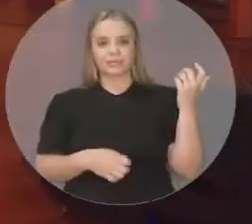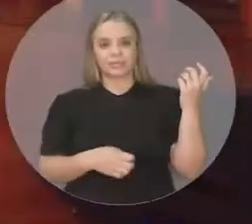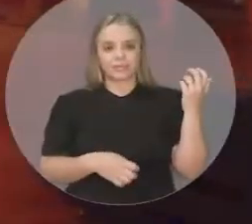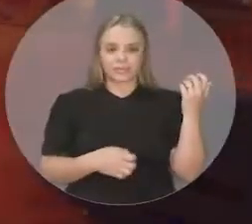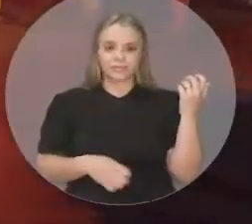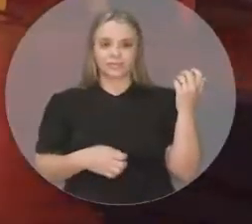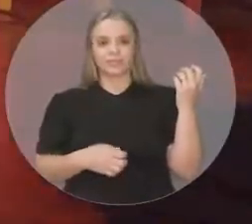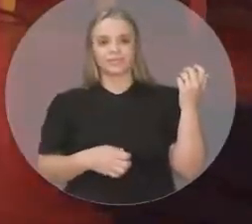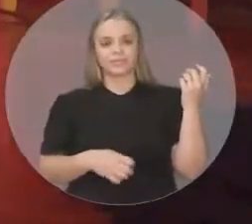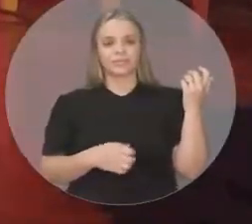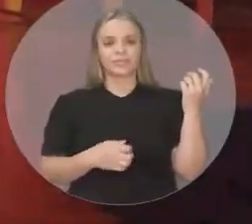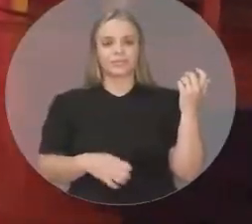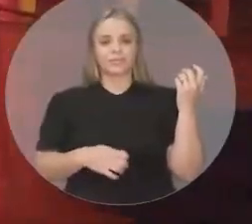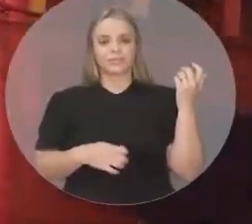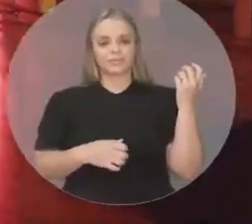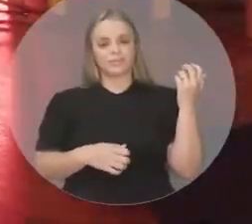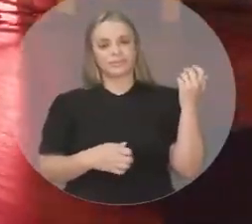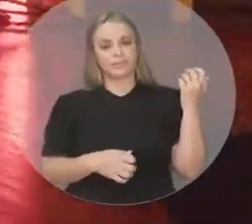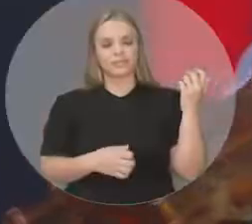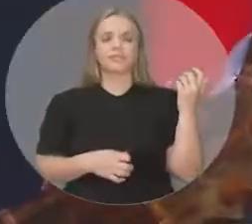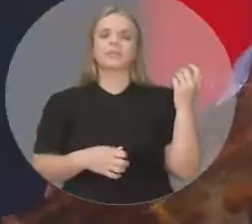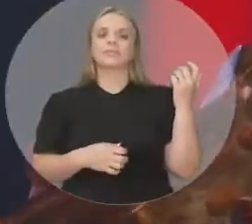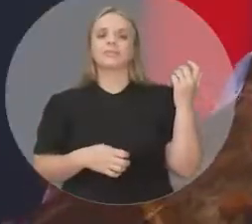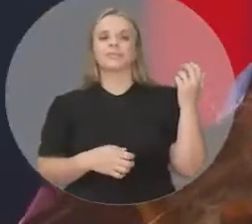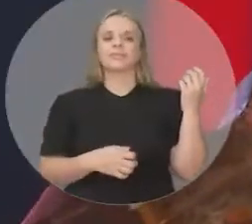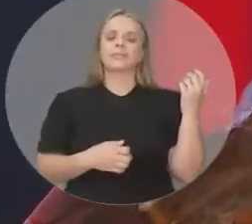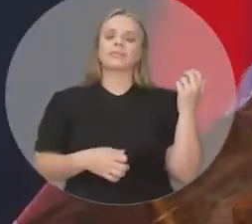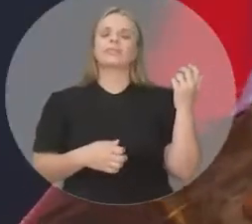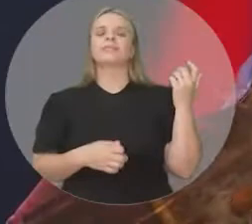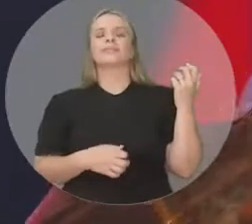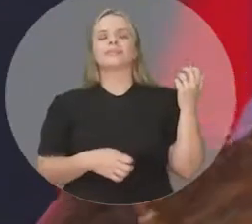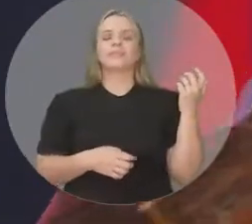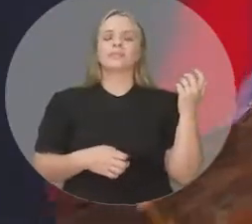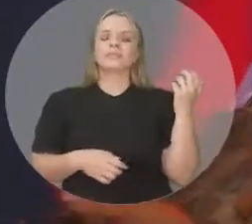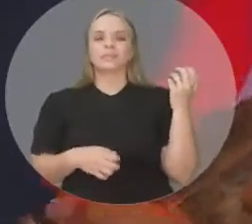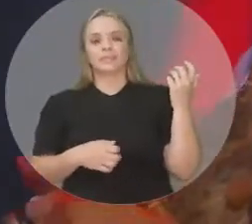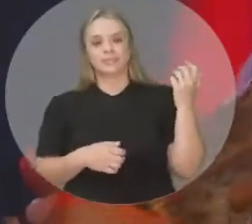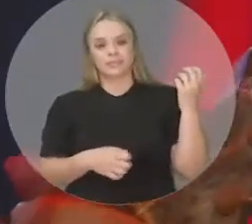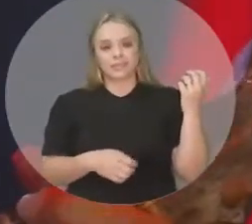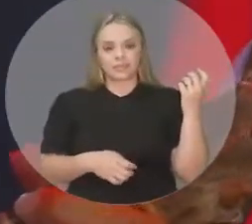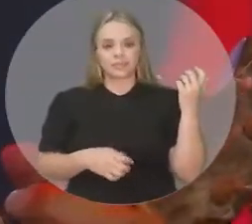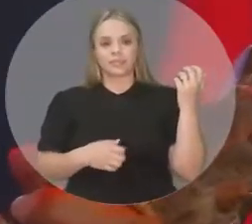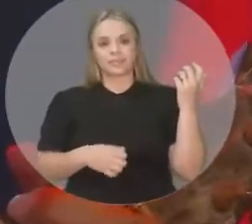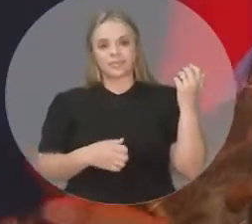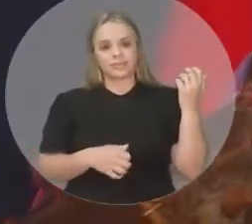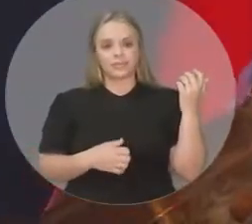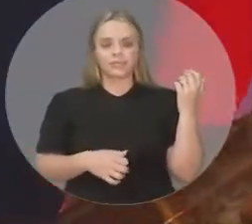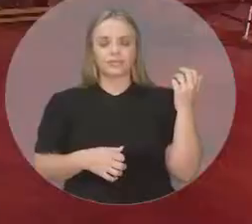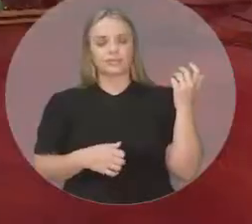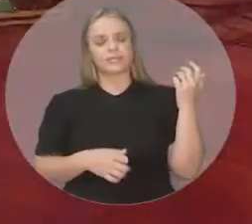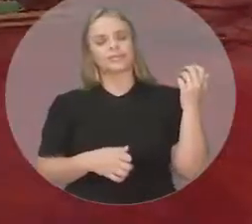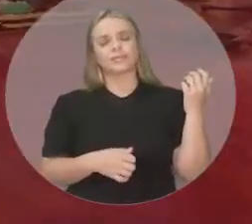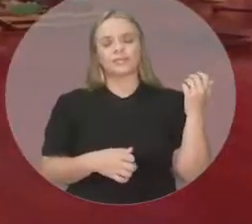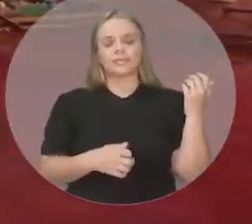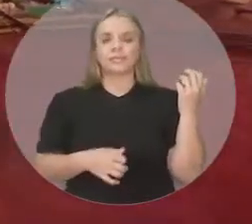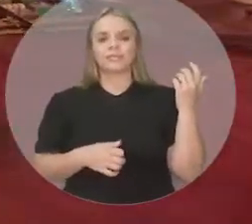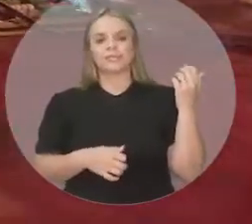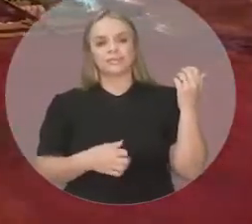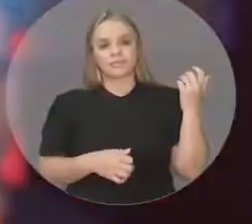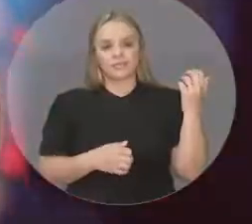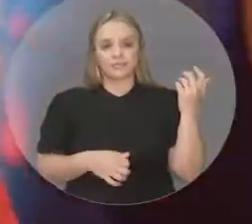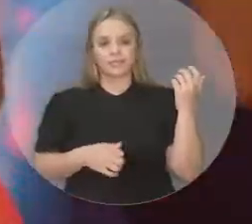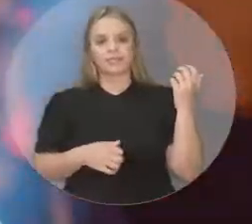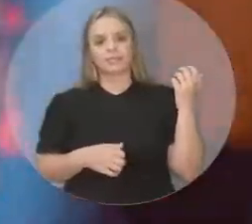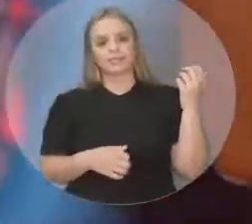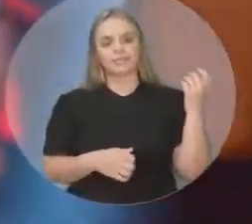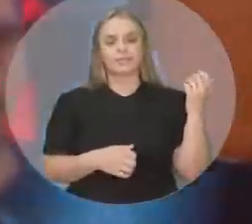Eu sou de Cuiabá. Terra de Dom Aquino, me lembro sempre de menino, jogava